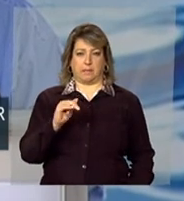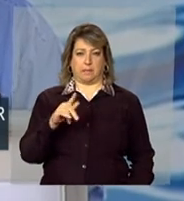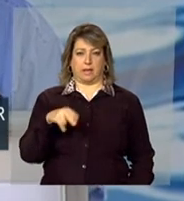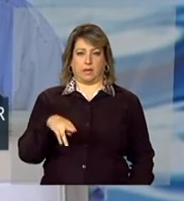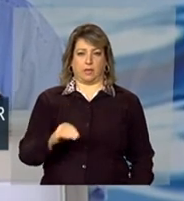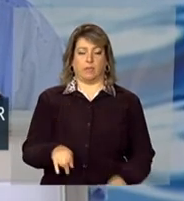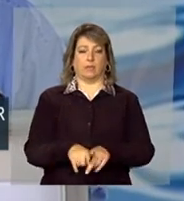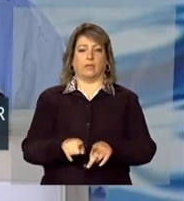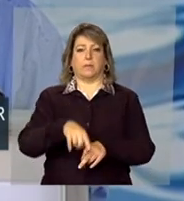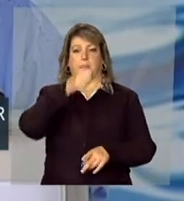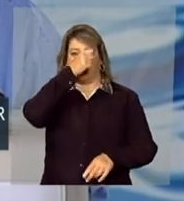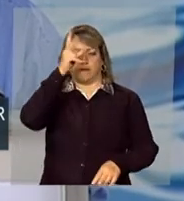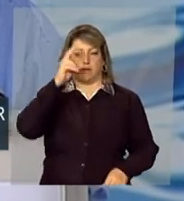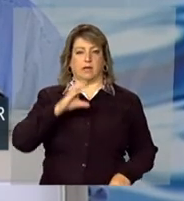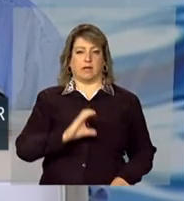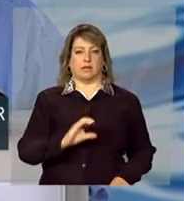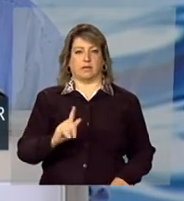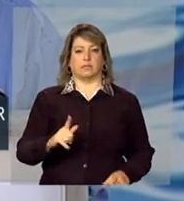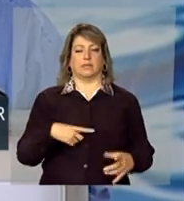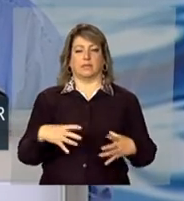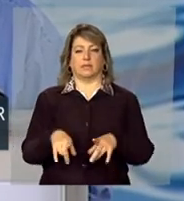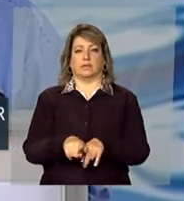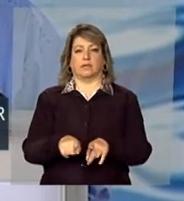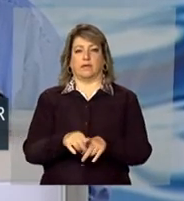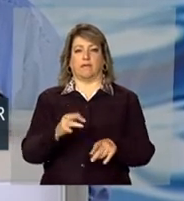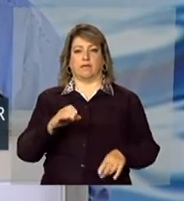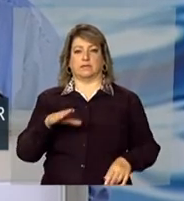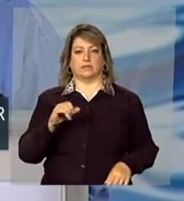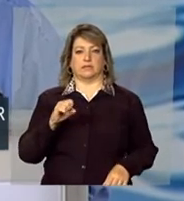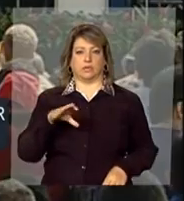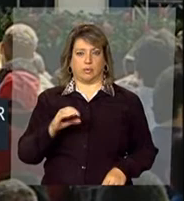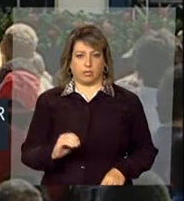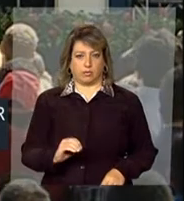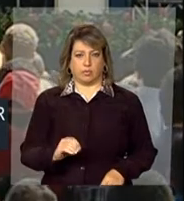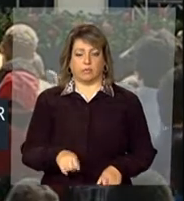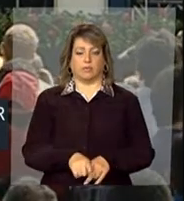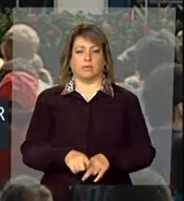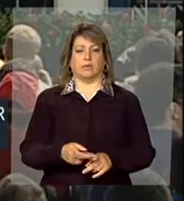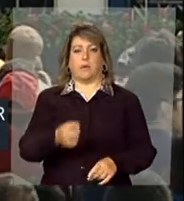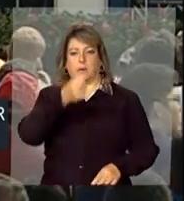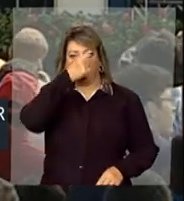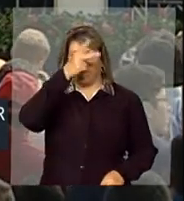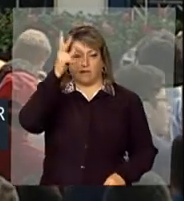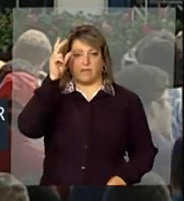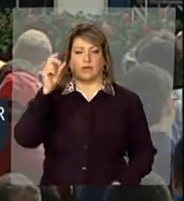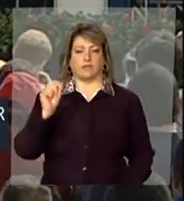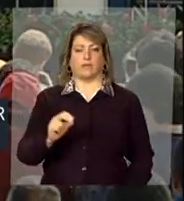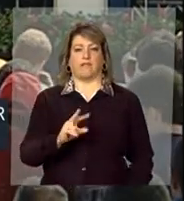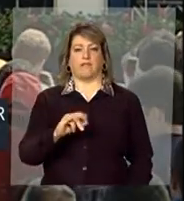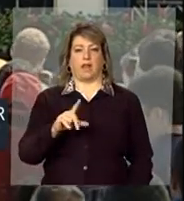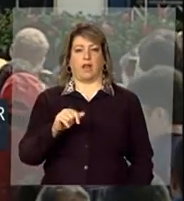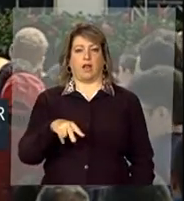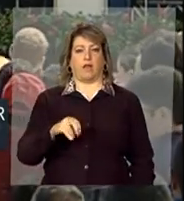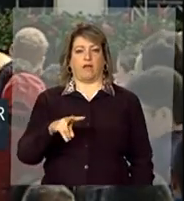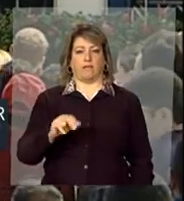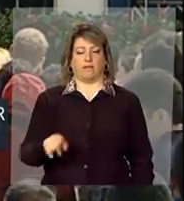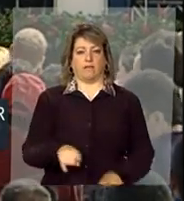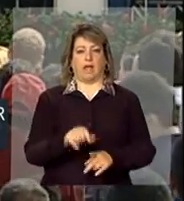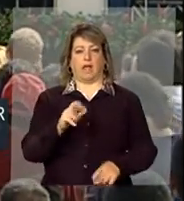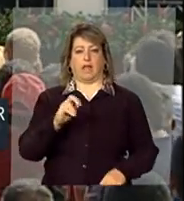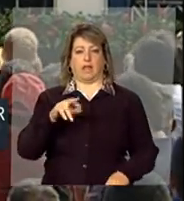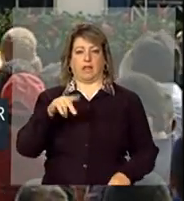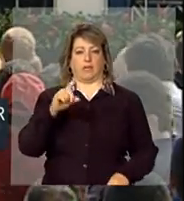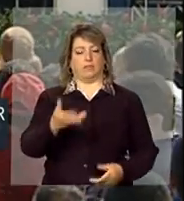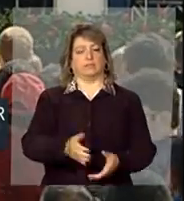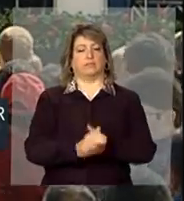Campo Grande, Francisco José Bezerra, prefeito de Vila Nova, Arinaldo Antônio